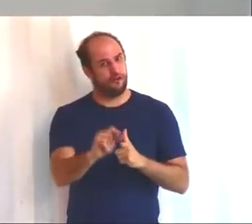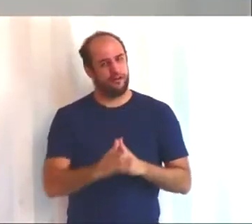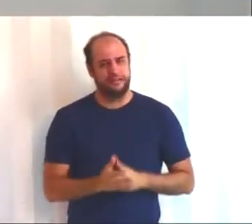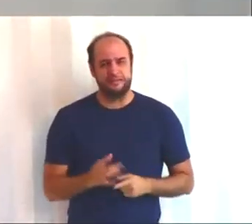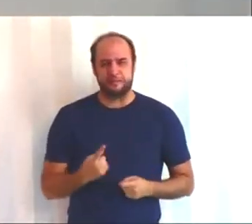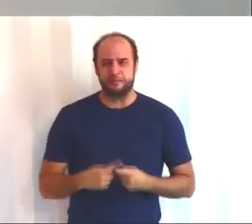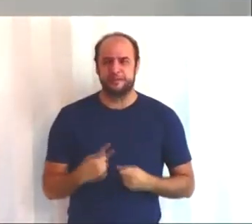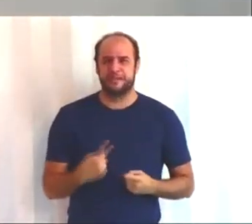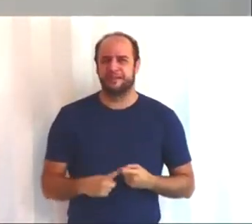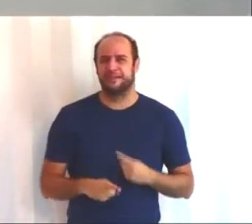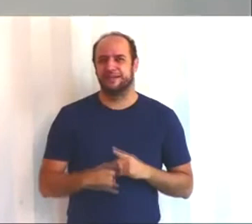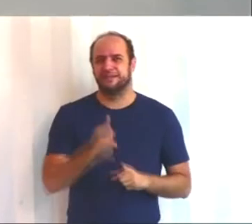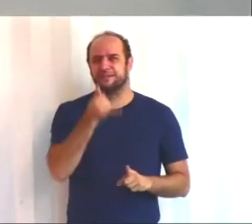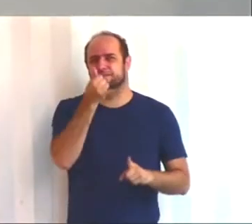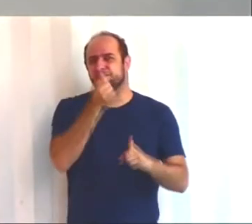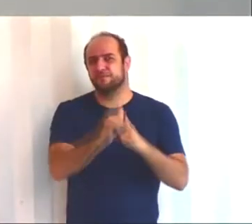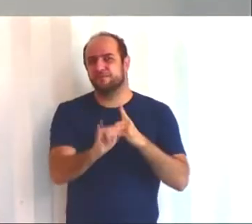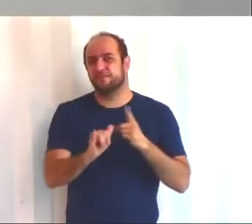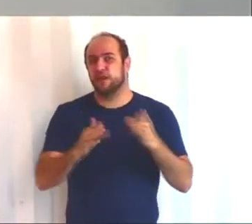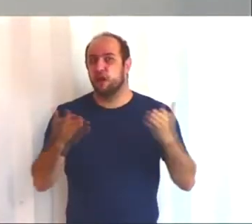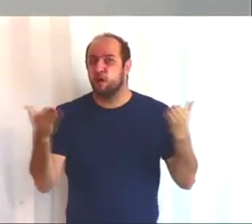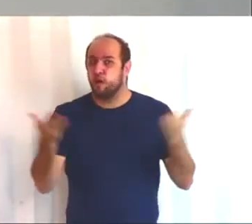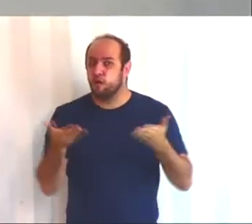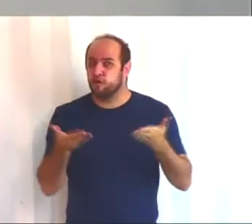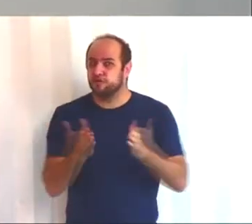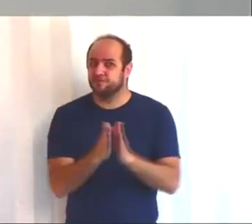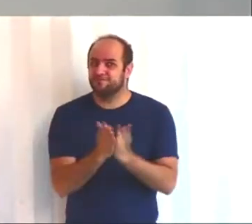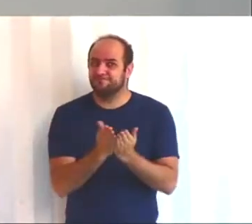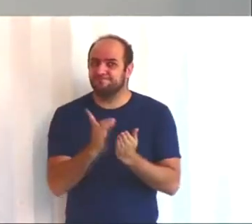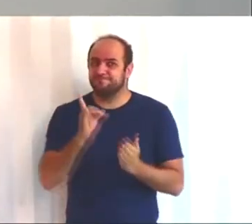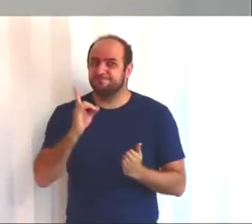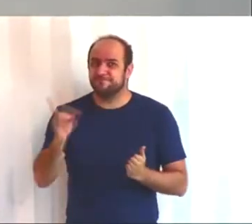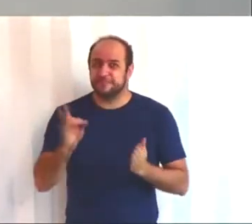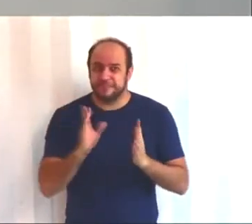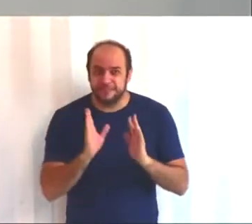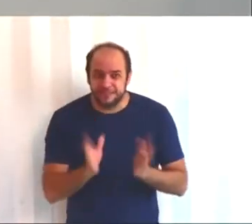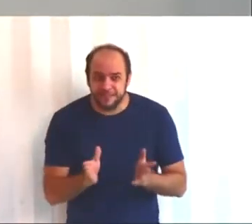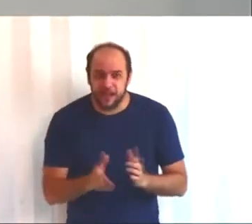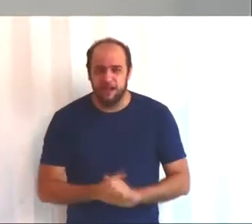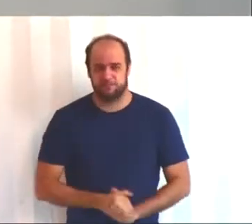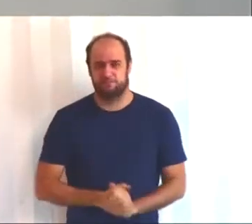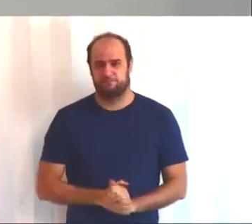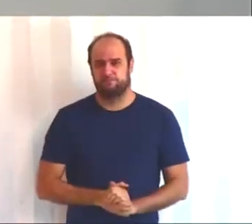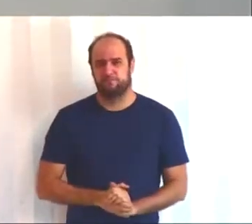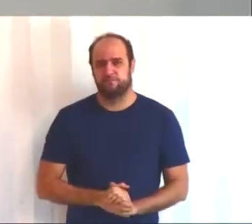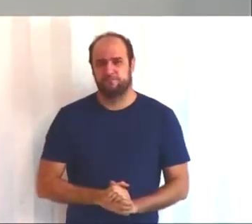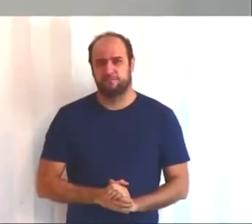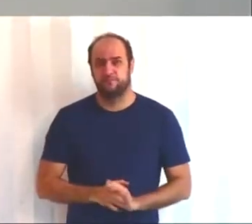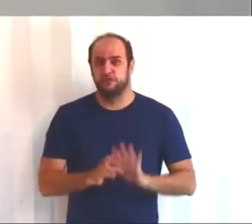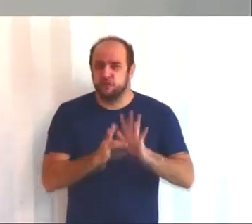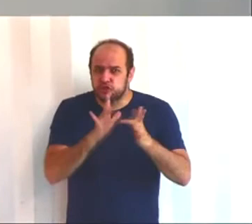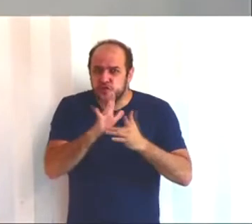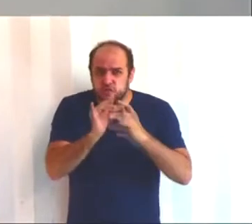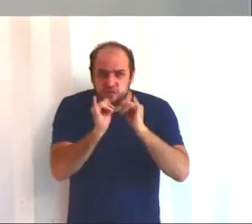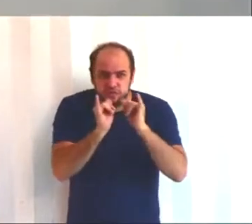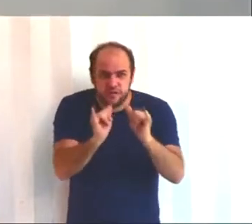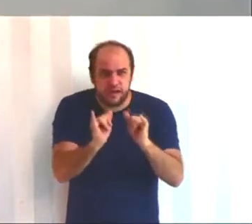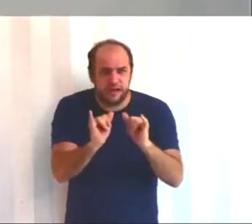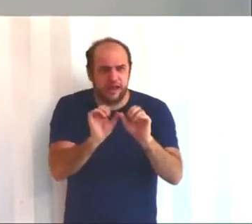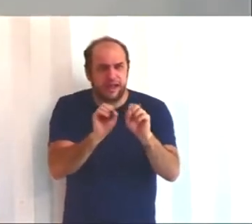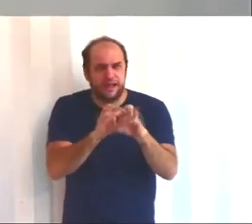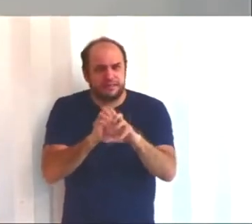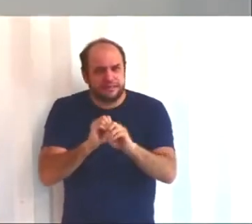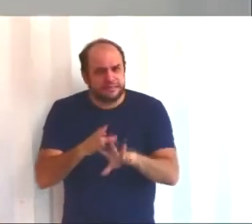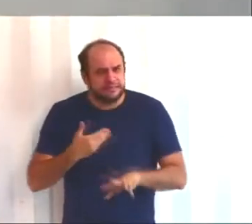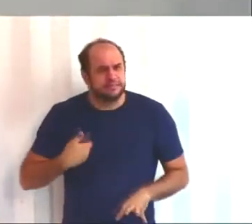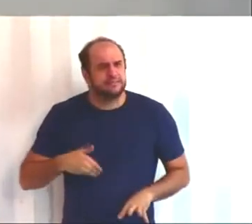a profecia é a palavra de Jesus. E a palavra de Jesus nos orienta de maneira